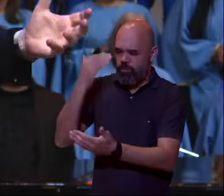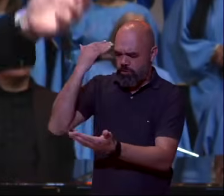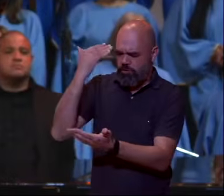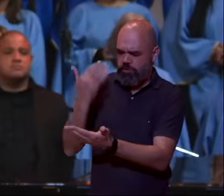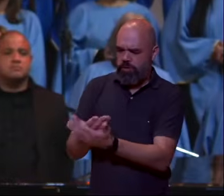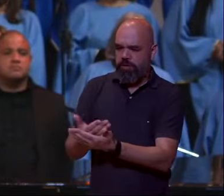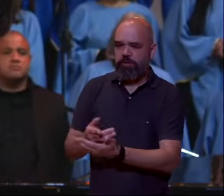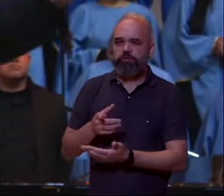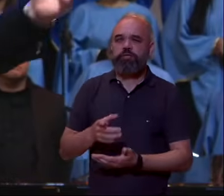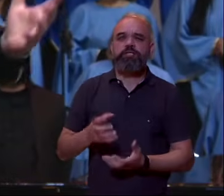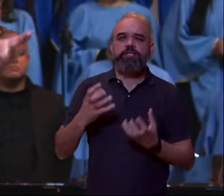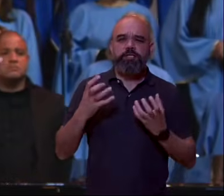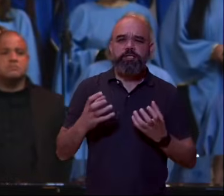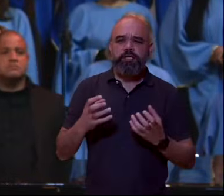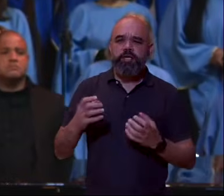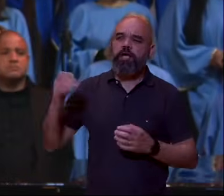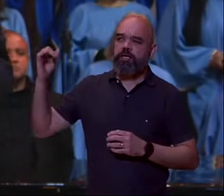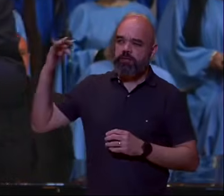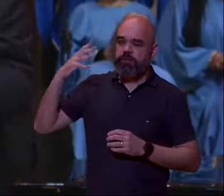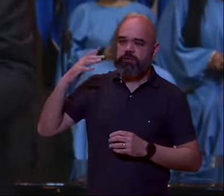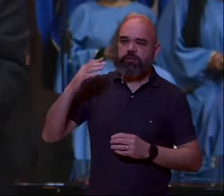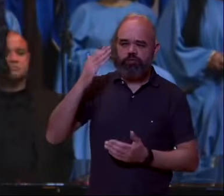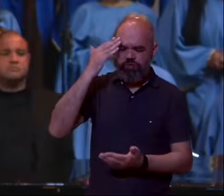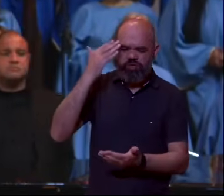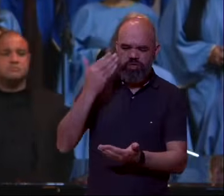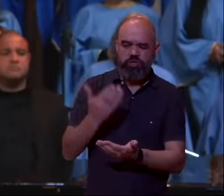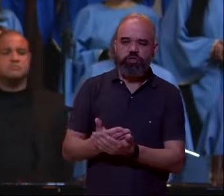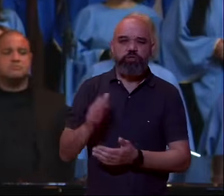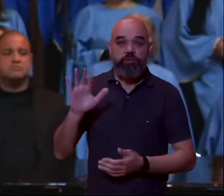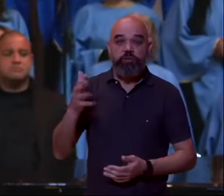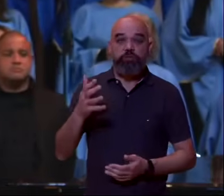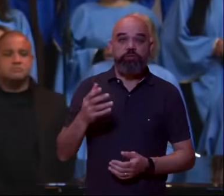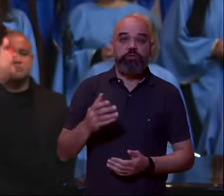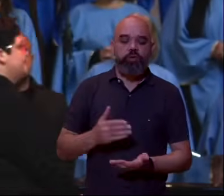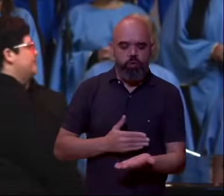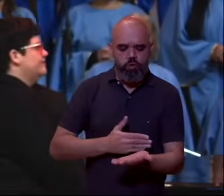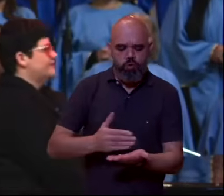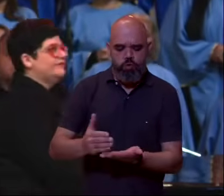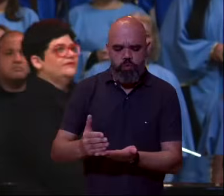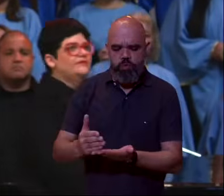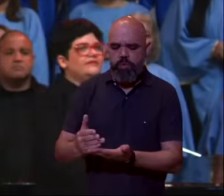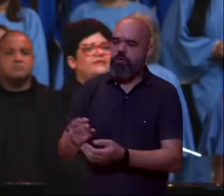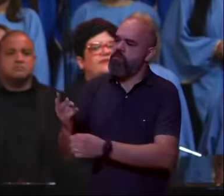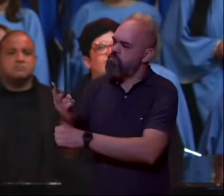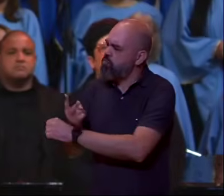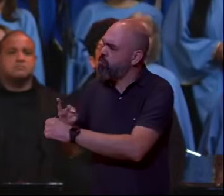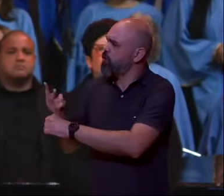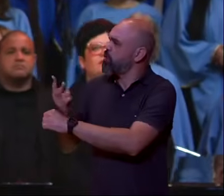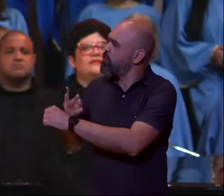quer essa bênção, se você acredita nisso que vai acontecer, começa a buscar e Deus vai começar a te usar